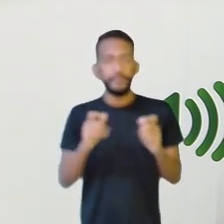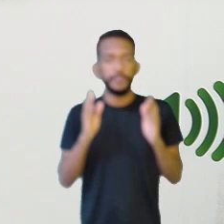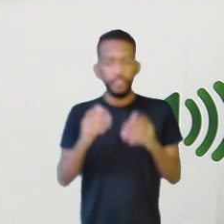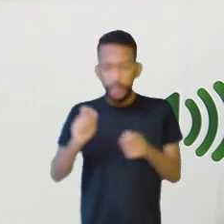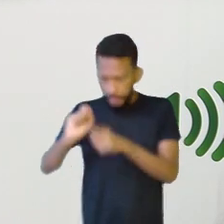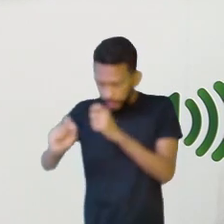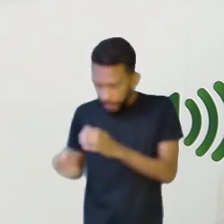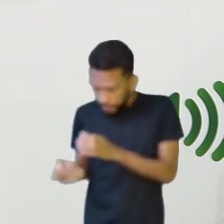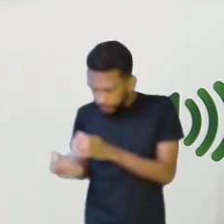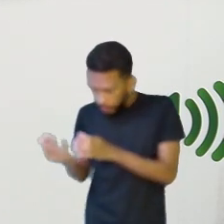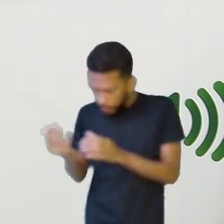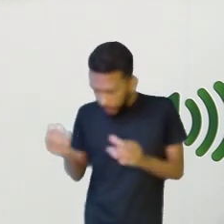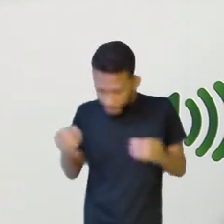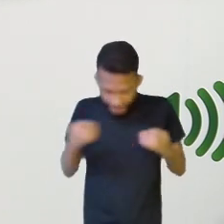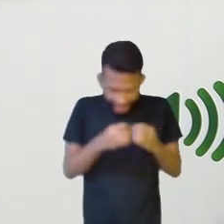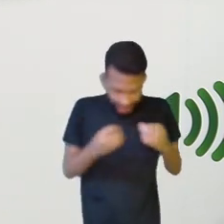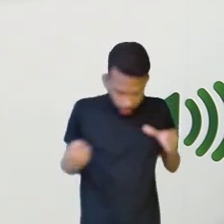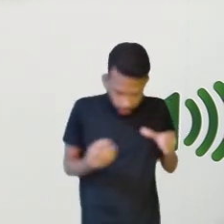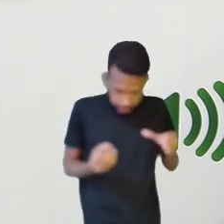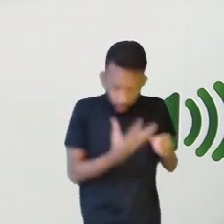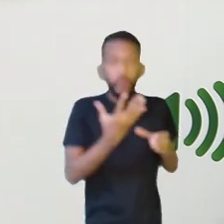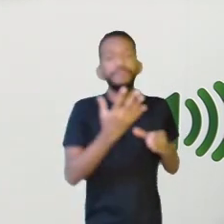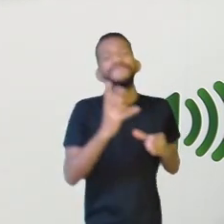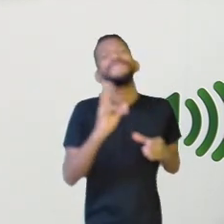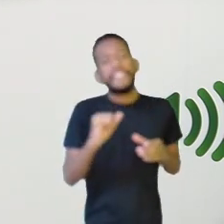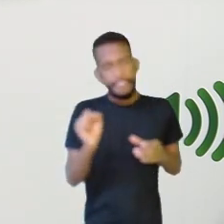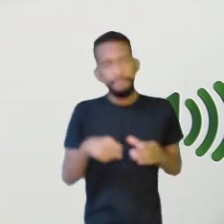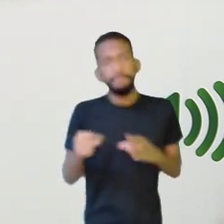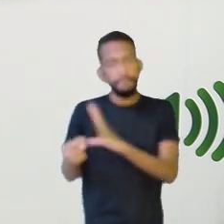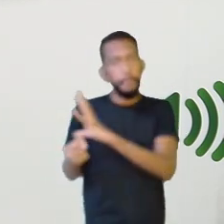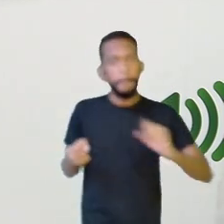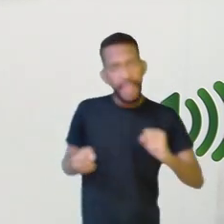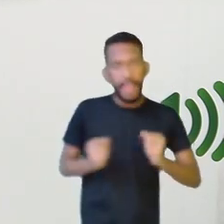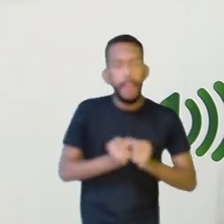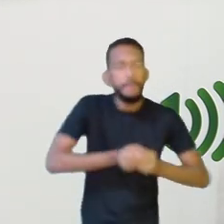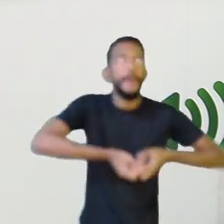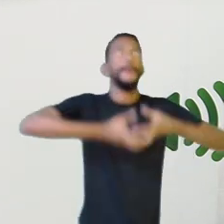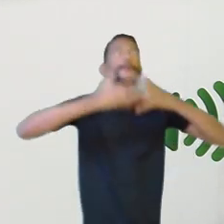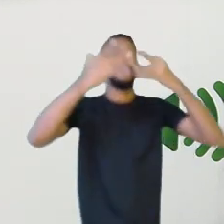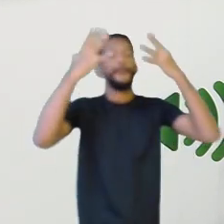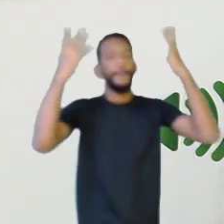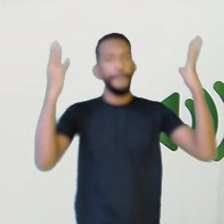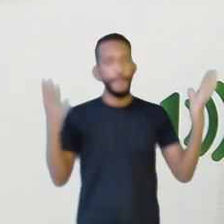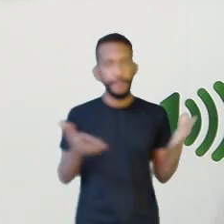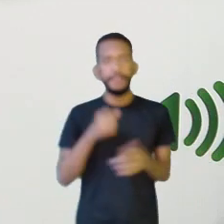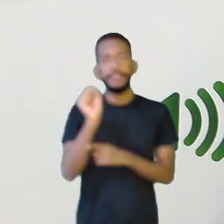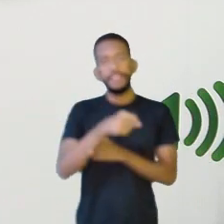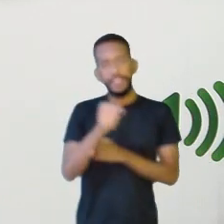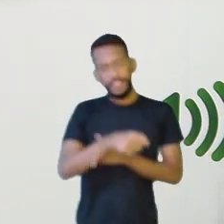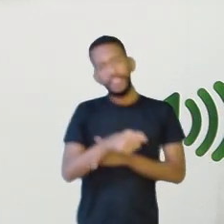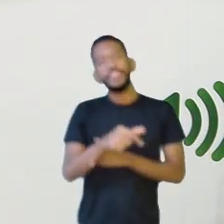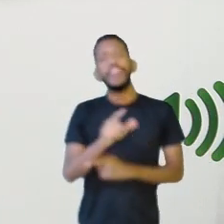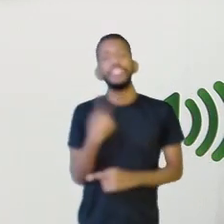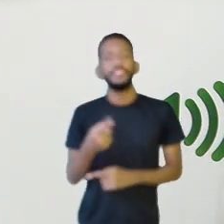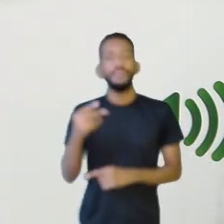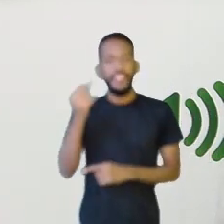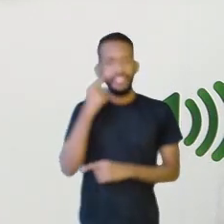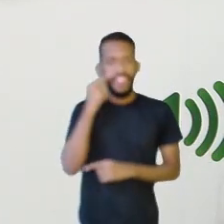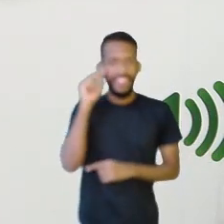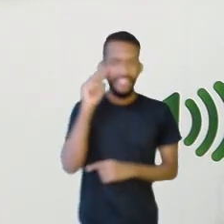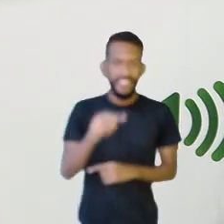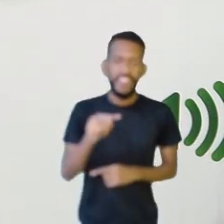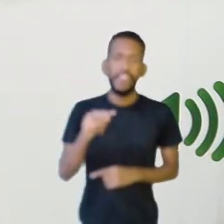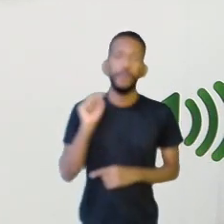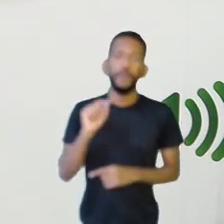energia aqui, ele vai com certeza inflamar. Nós vamos ter aí o